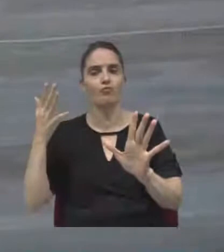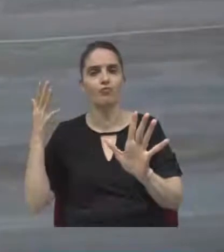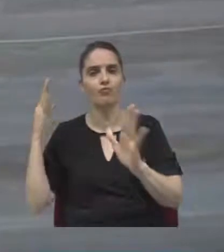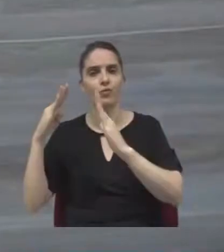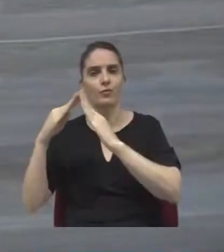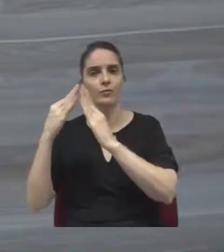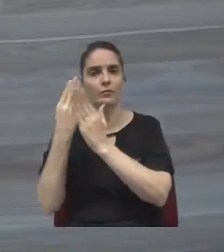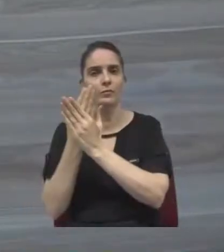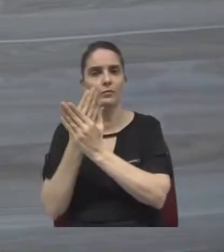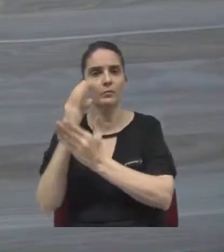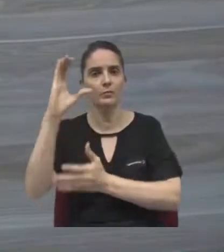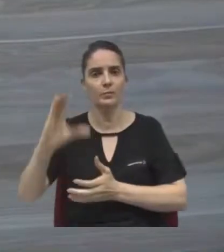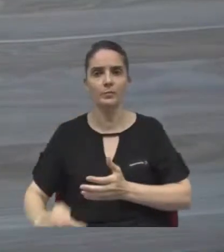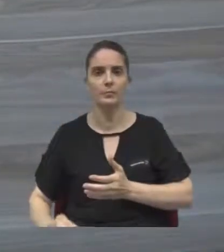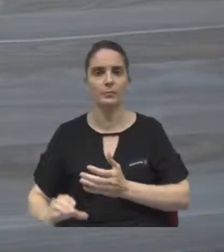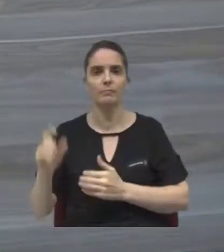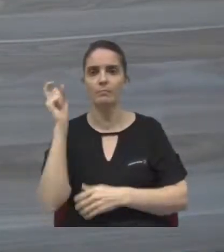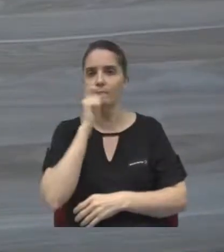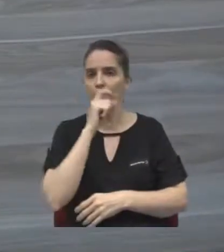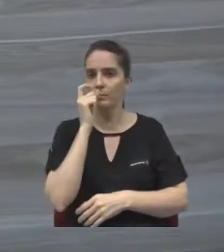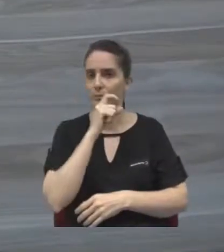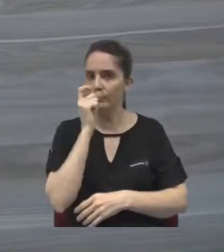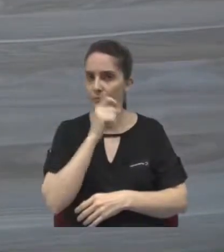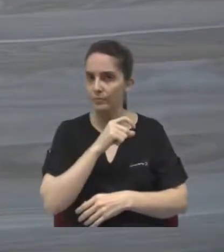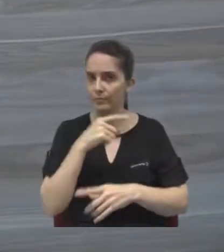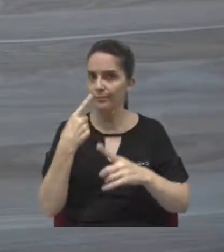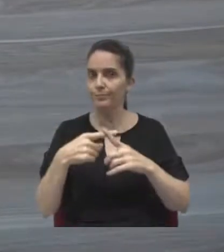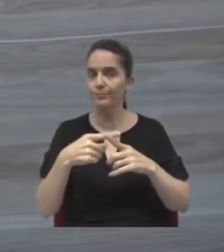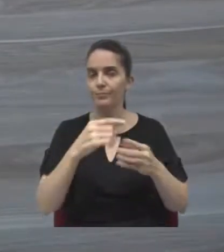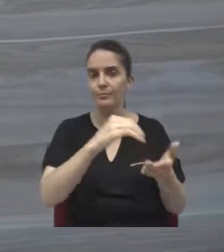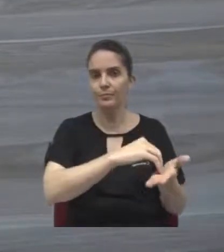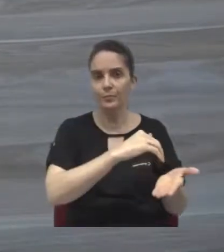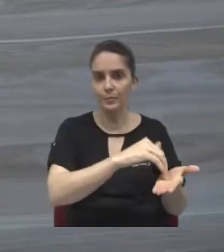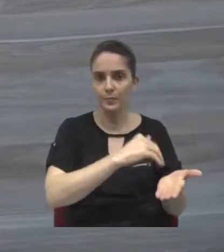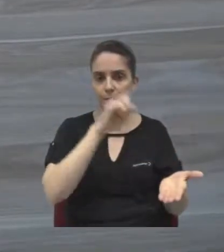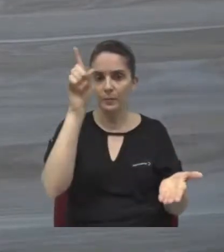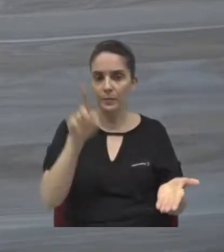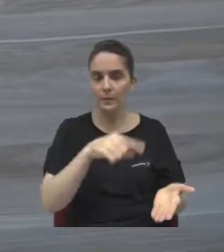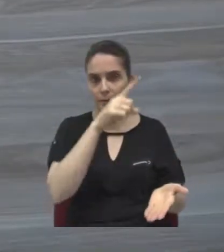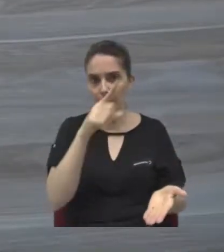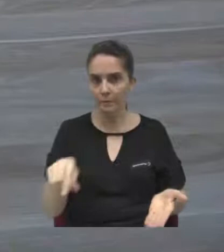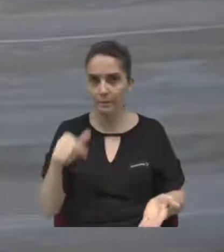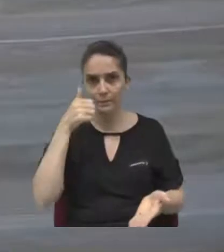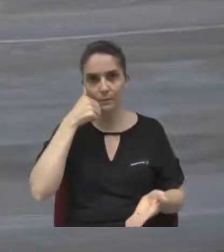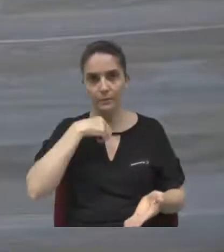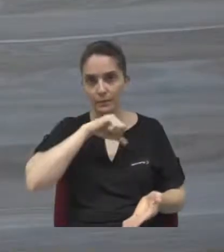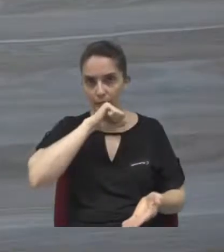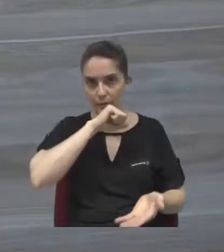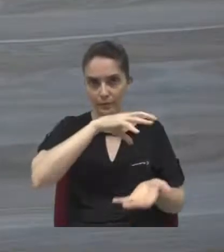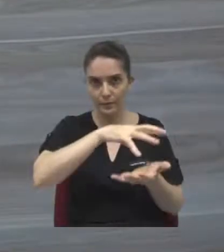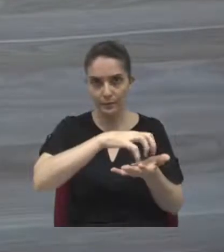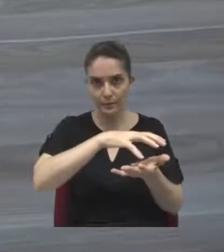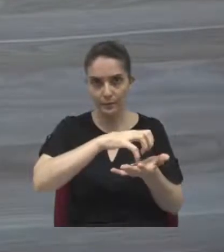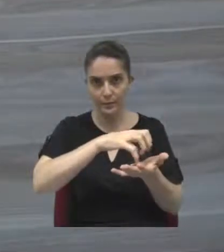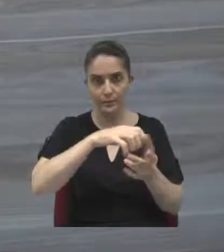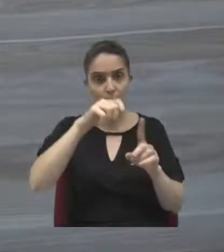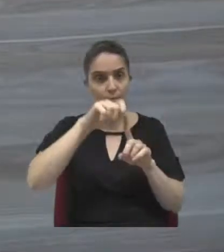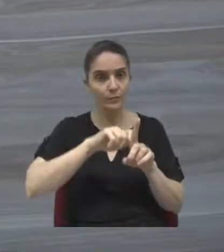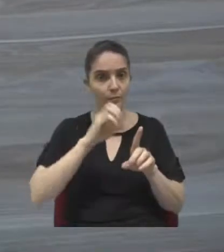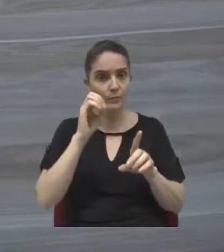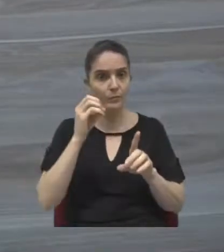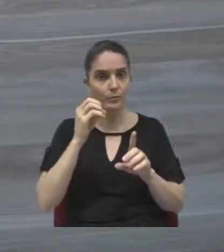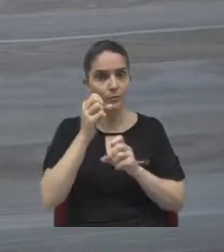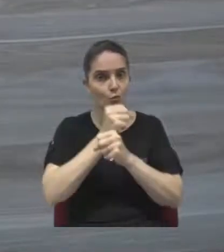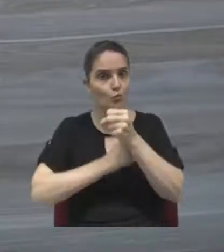são fantasiosos, pois o senhor secretário proibiu as mães de fazerem o cadastro desde outubro do ano